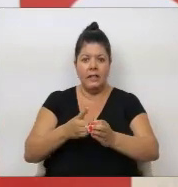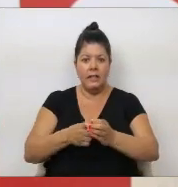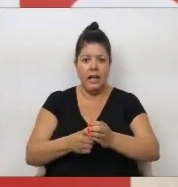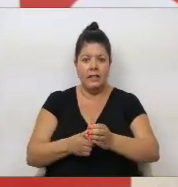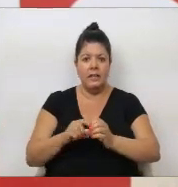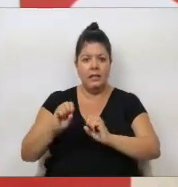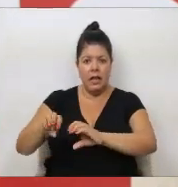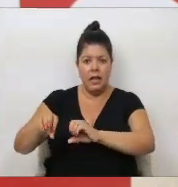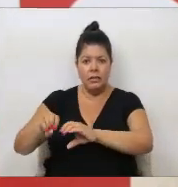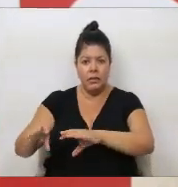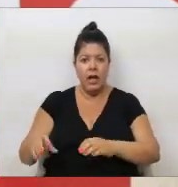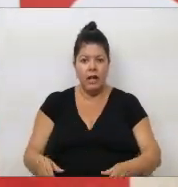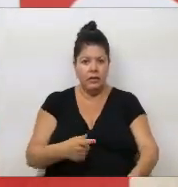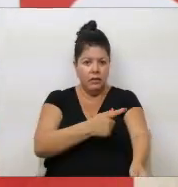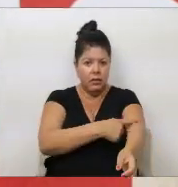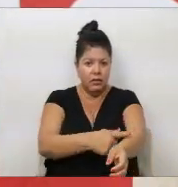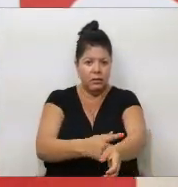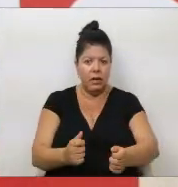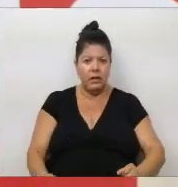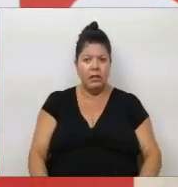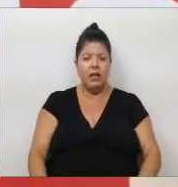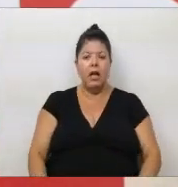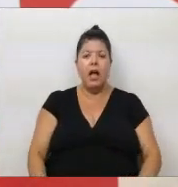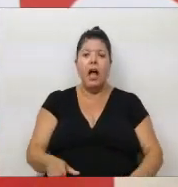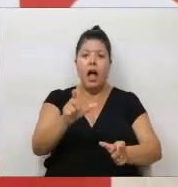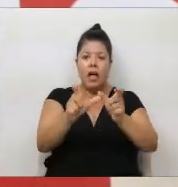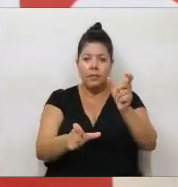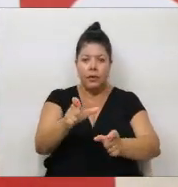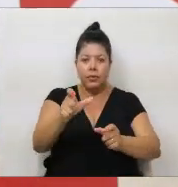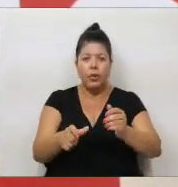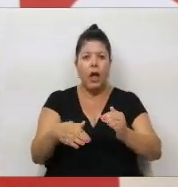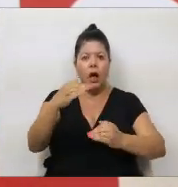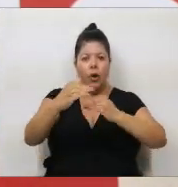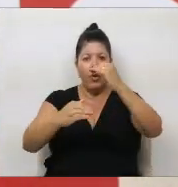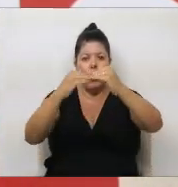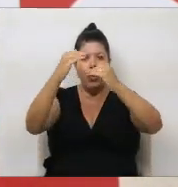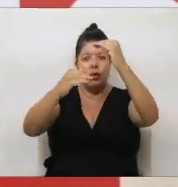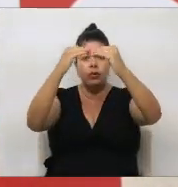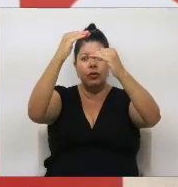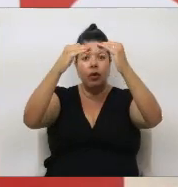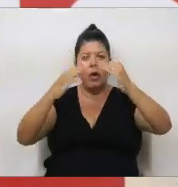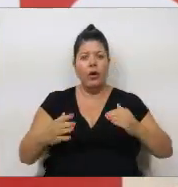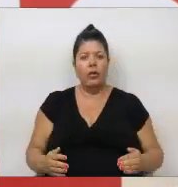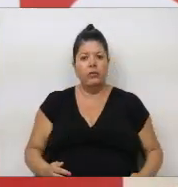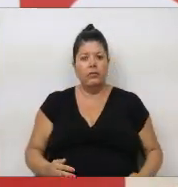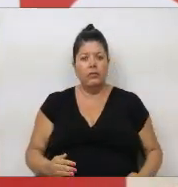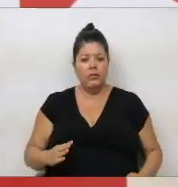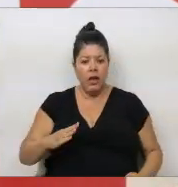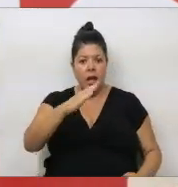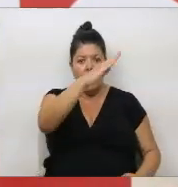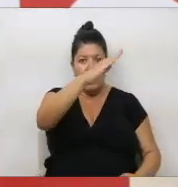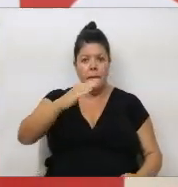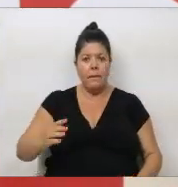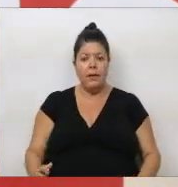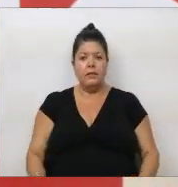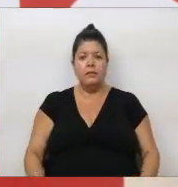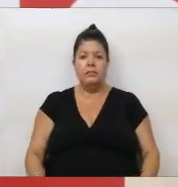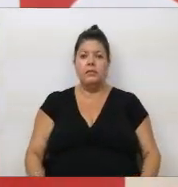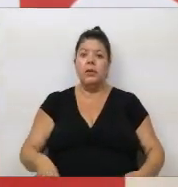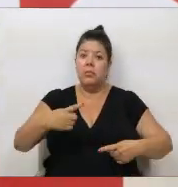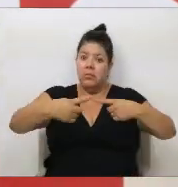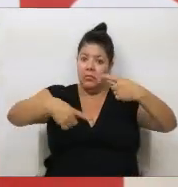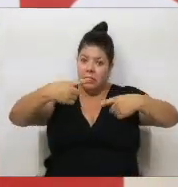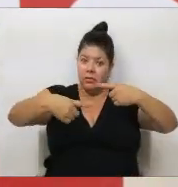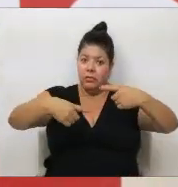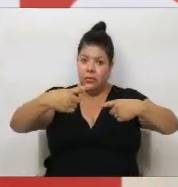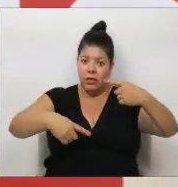pessoas... são e constroem as obras pensando nesse aspecto? Nós temos que discutir isso